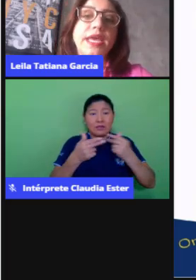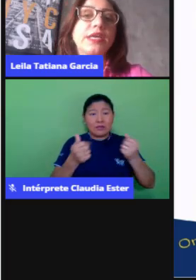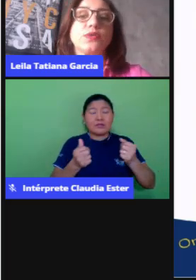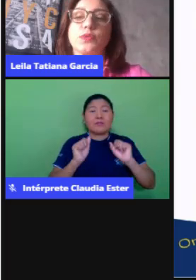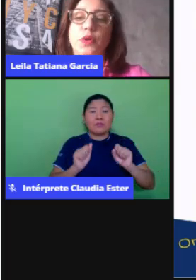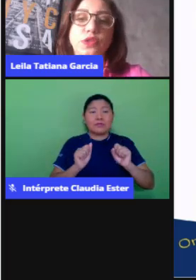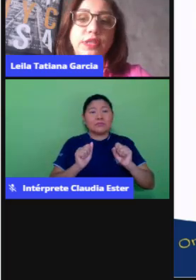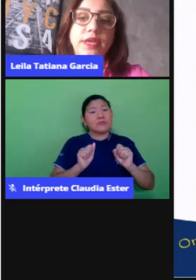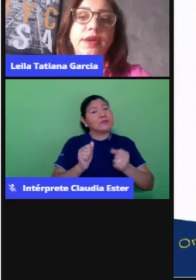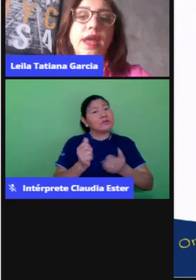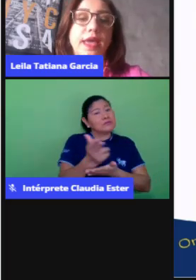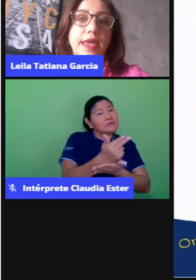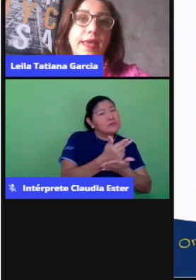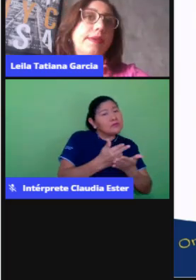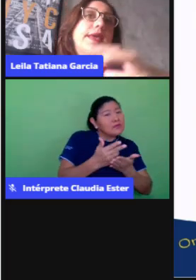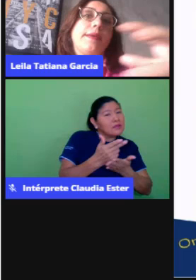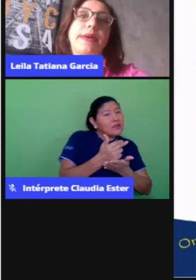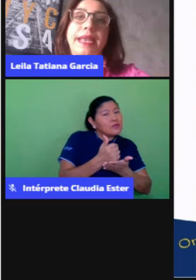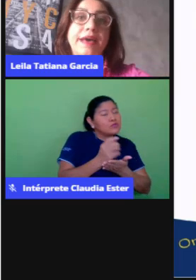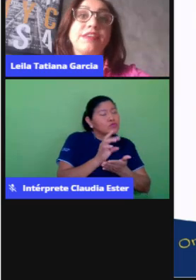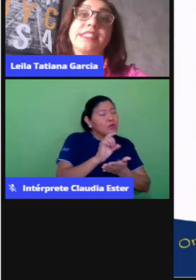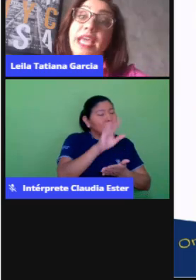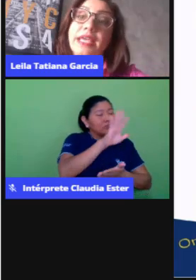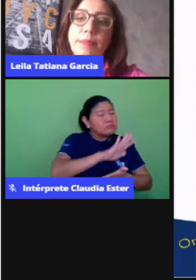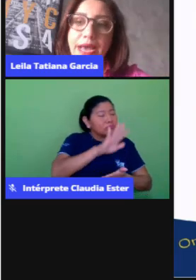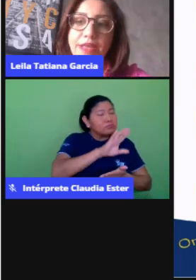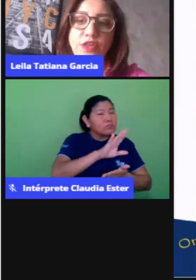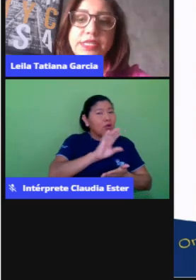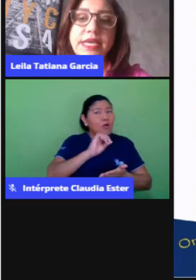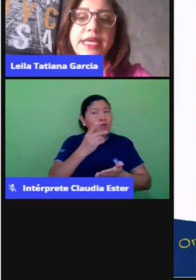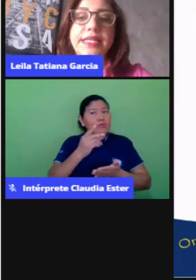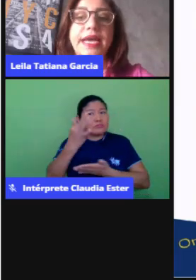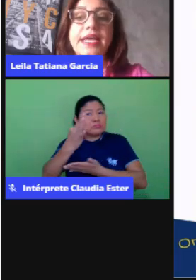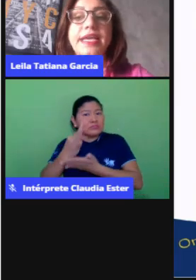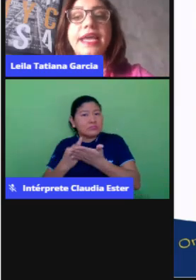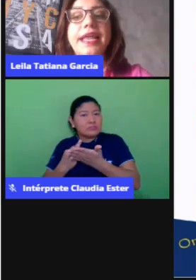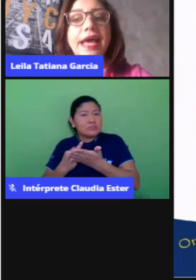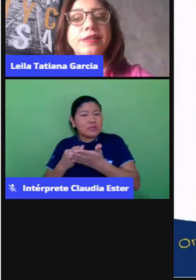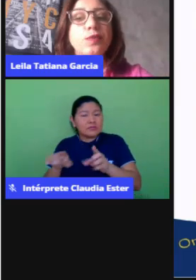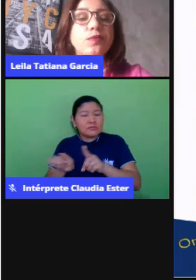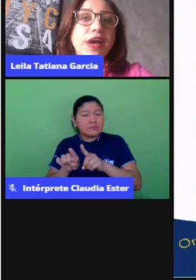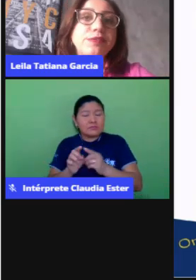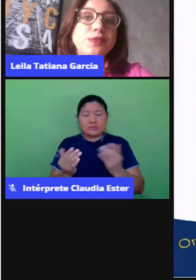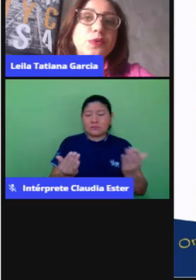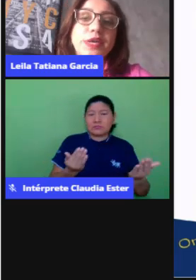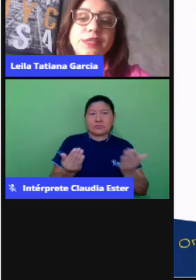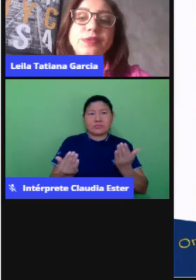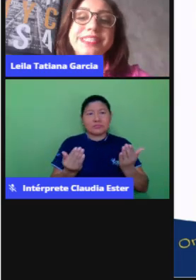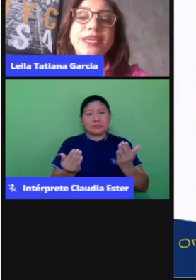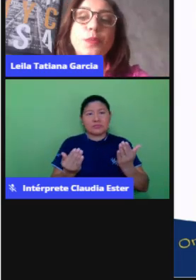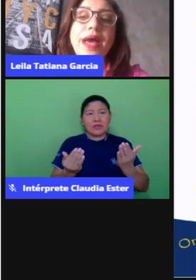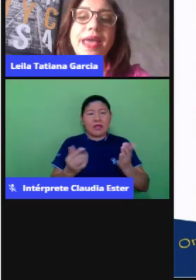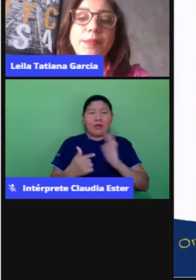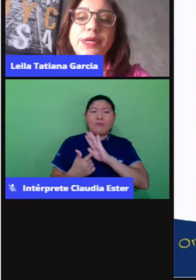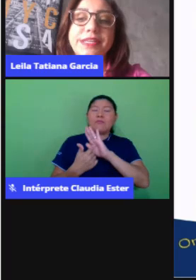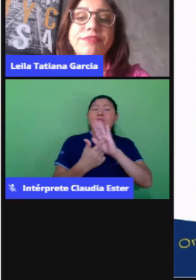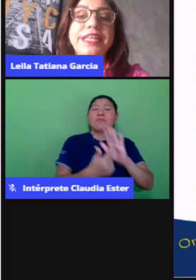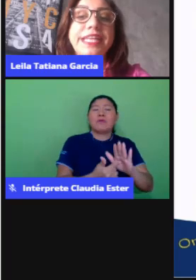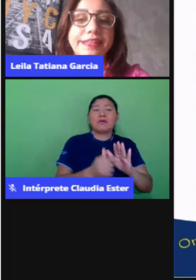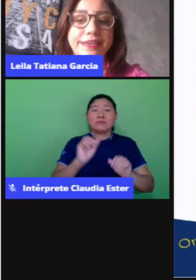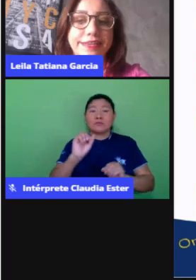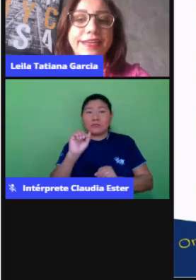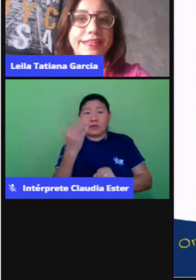Pode ter textos, pode ter palavras e imagens, tá? E relatam fatos ocorridos em uma